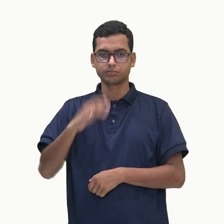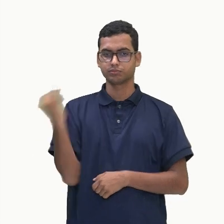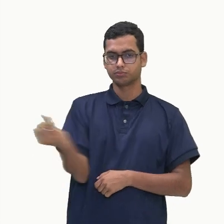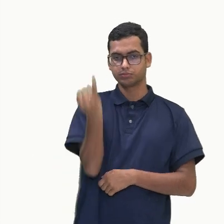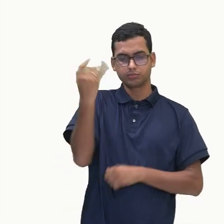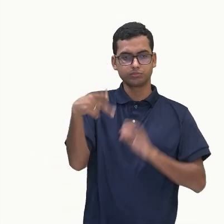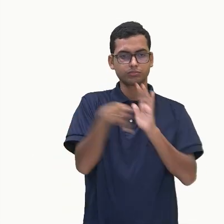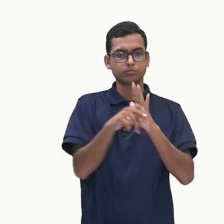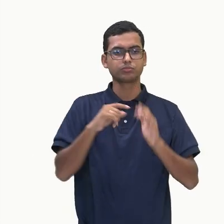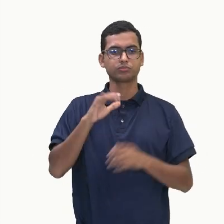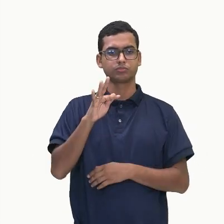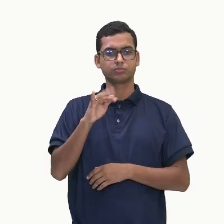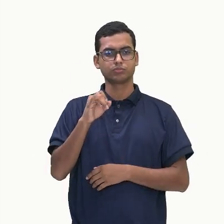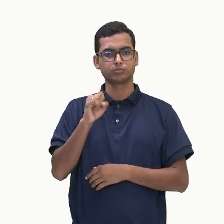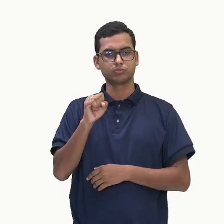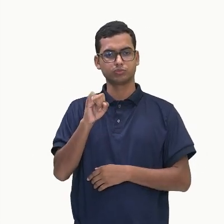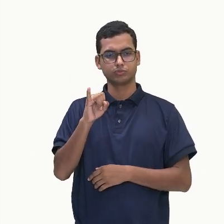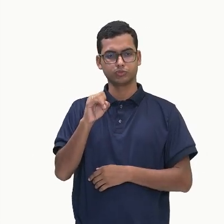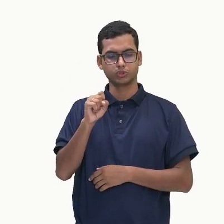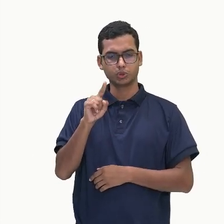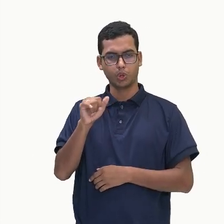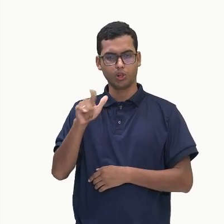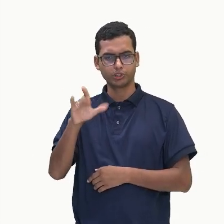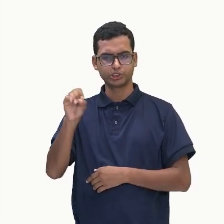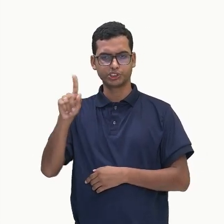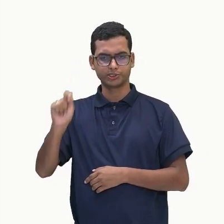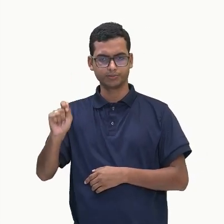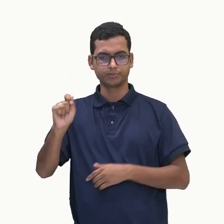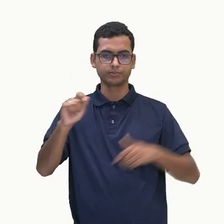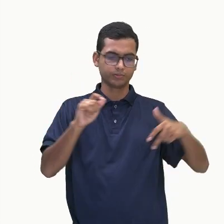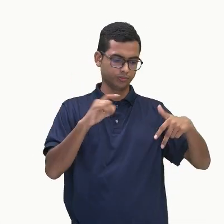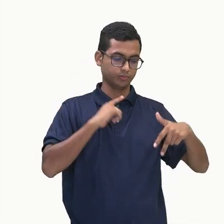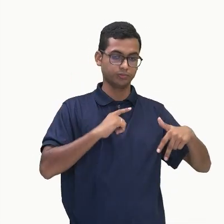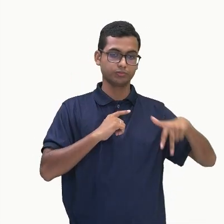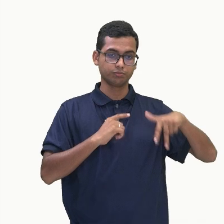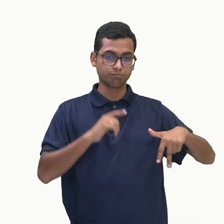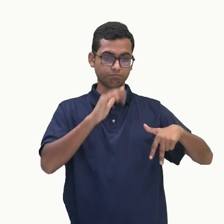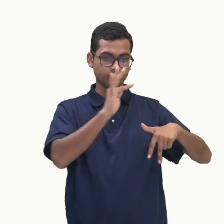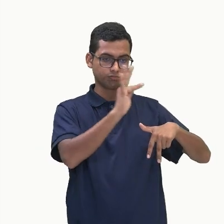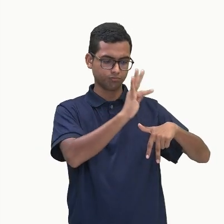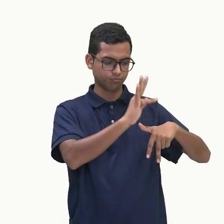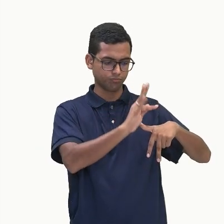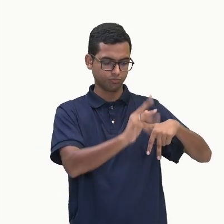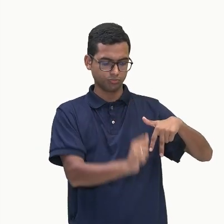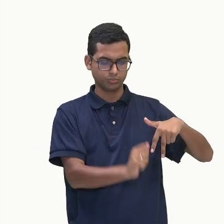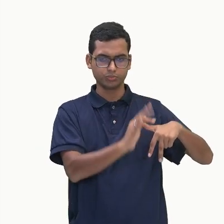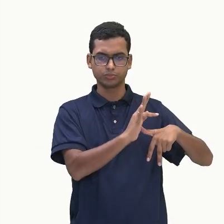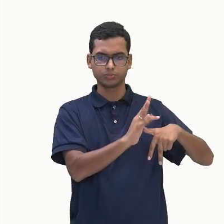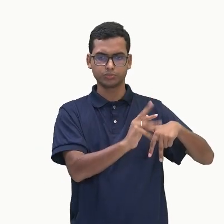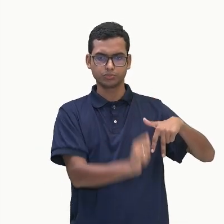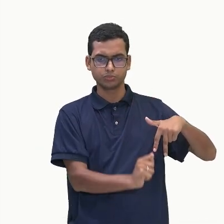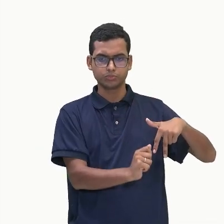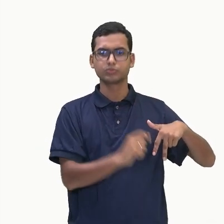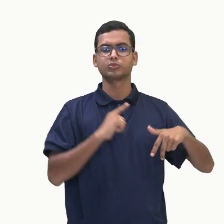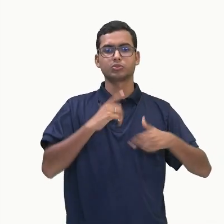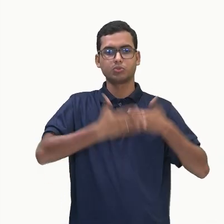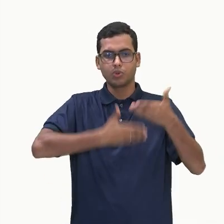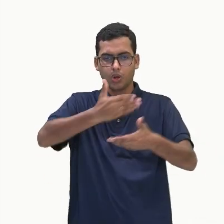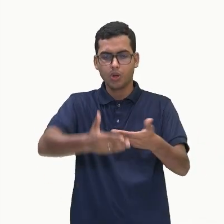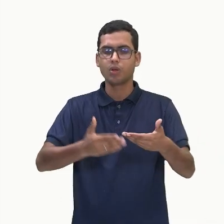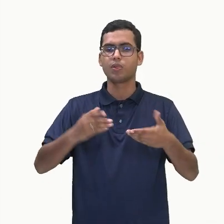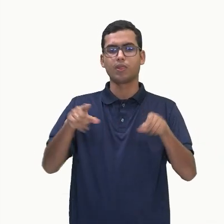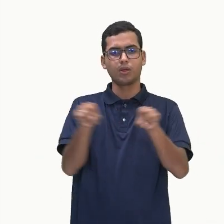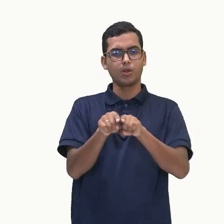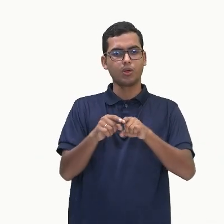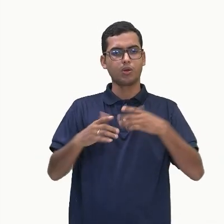biologia, que é a fisiologia. Ele estuda o funcionamento e os processos biológicos. Imaginem vocês como o